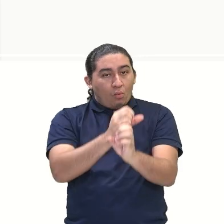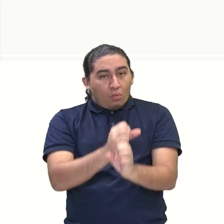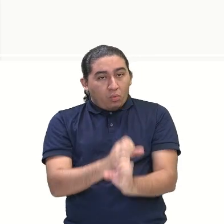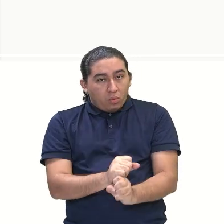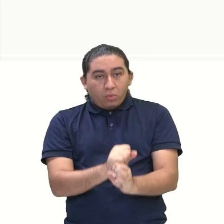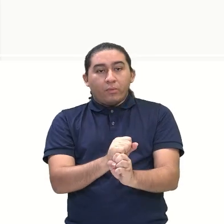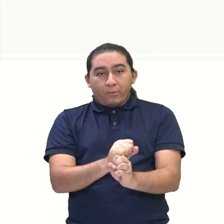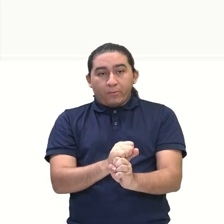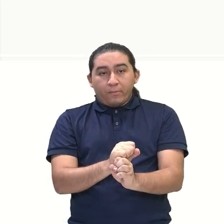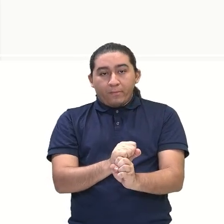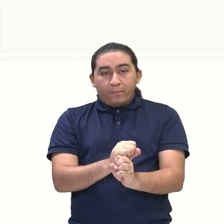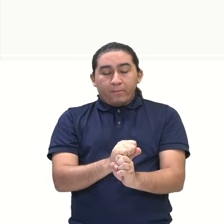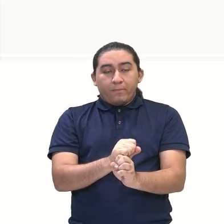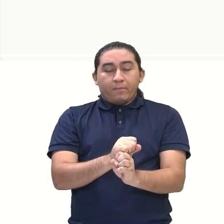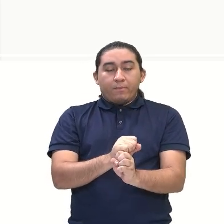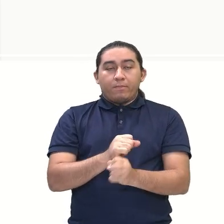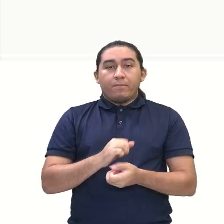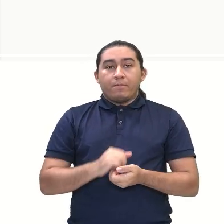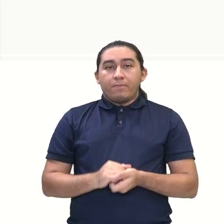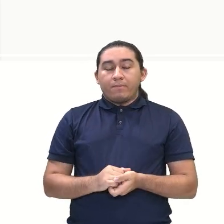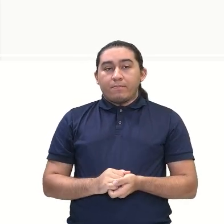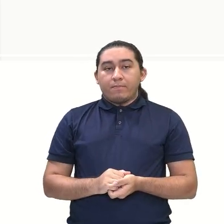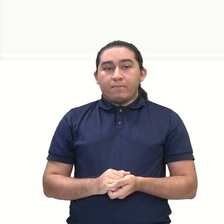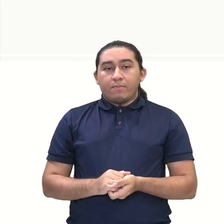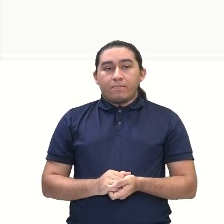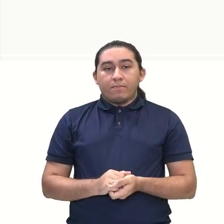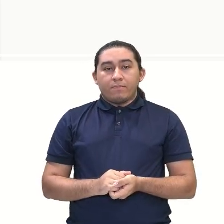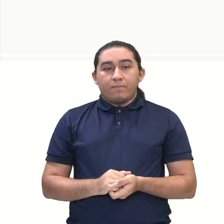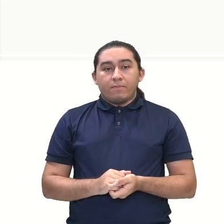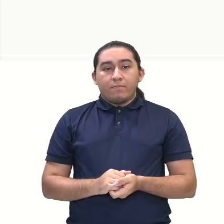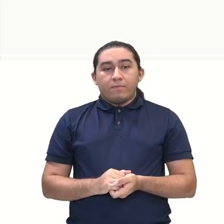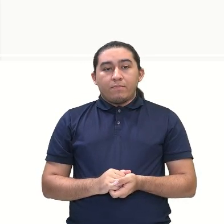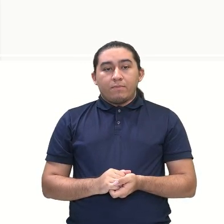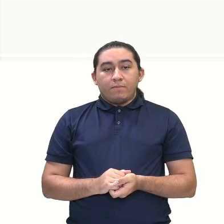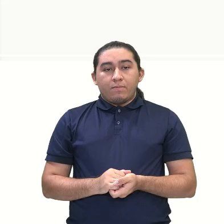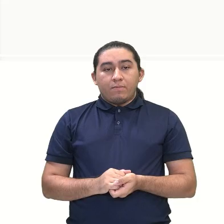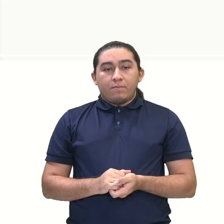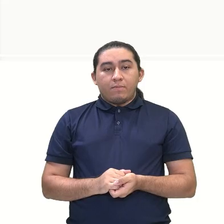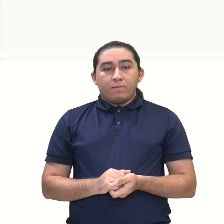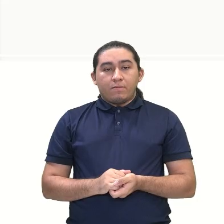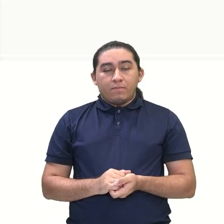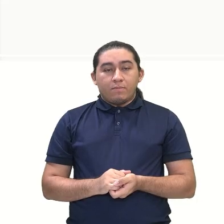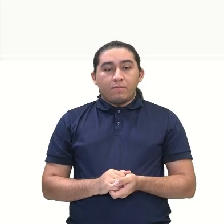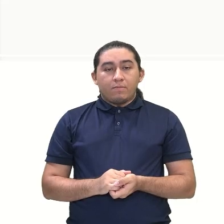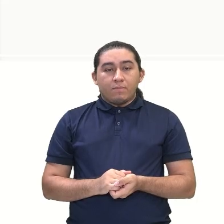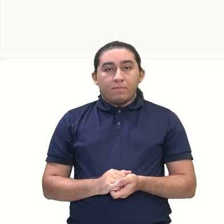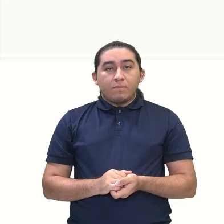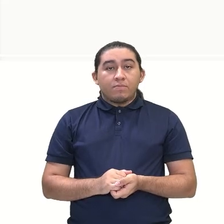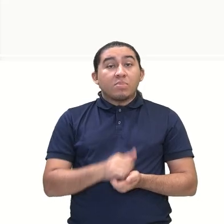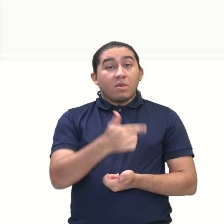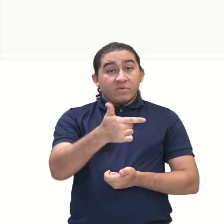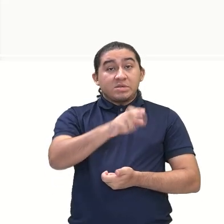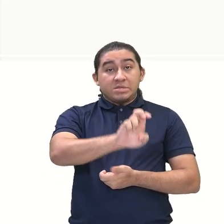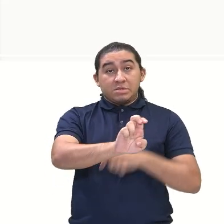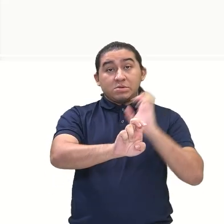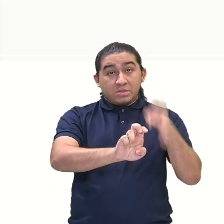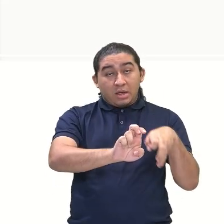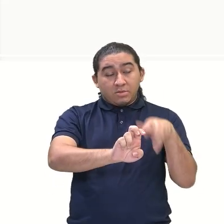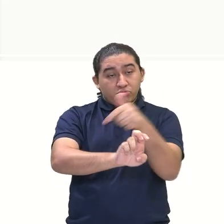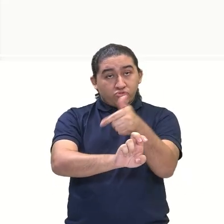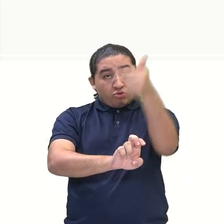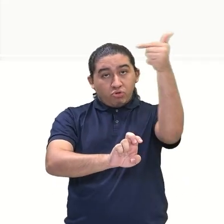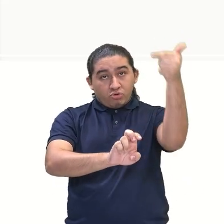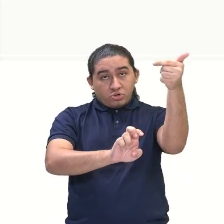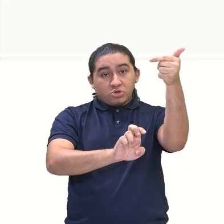mais 8, 14, 14 mais 9, 23, 23 mais 2, 25, sobre